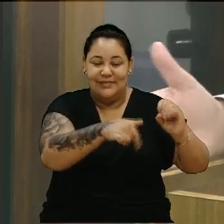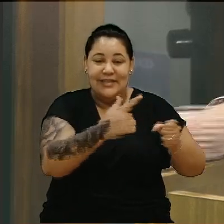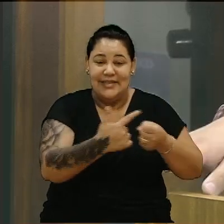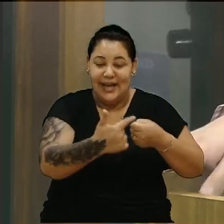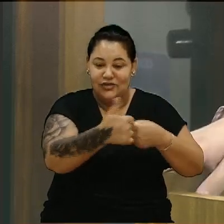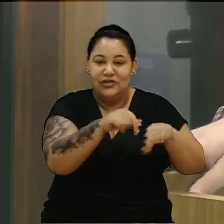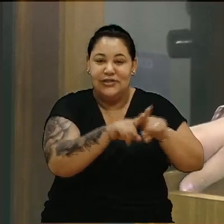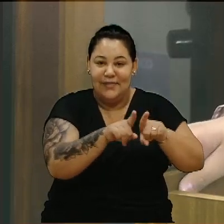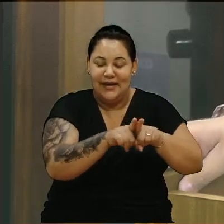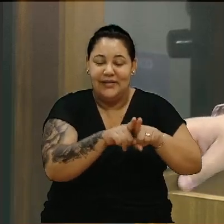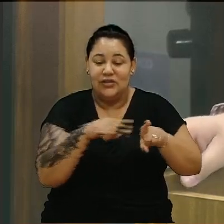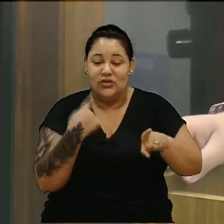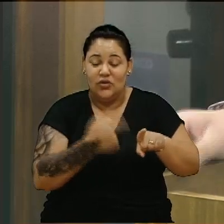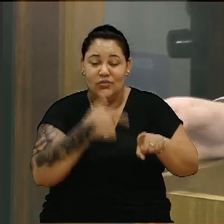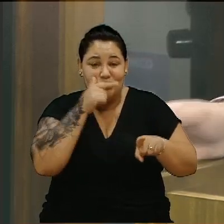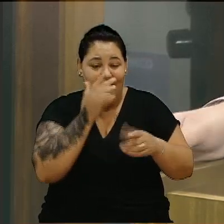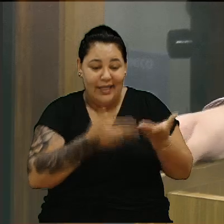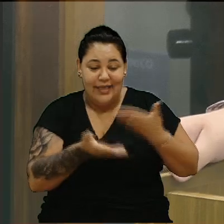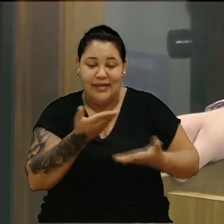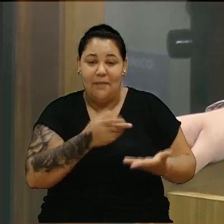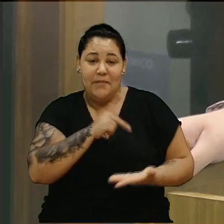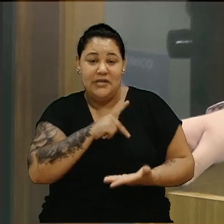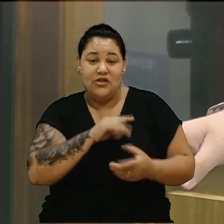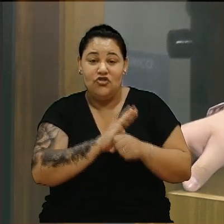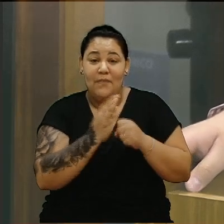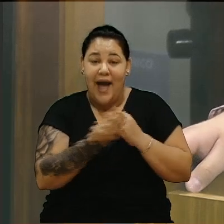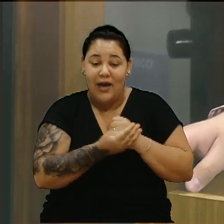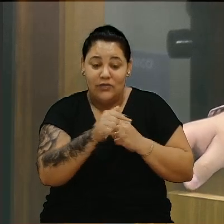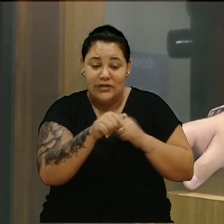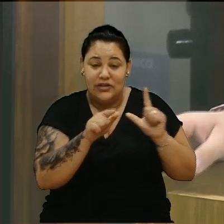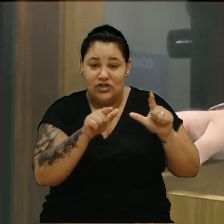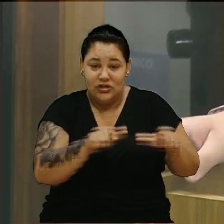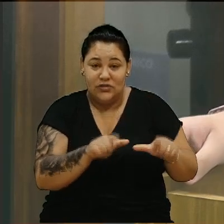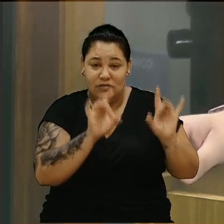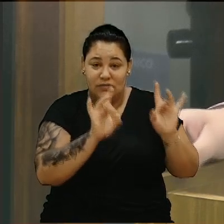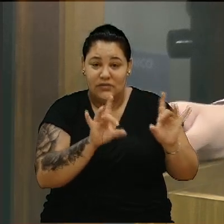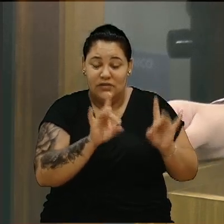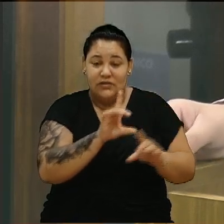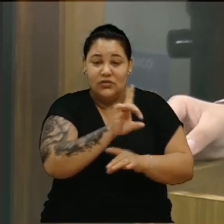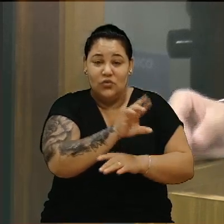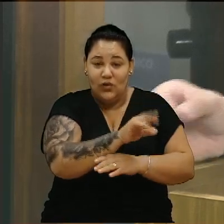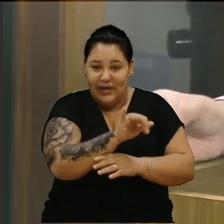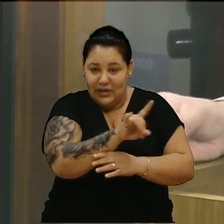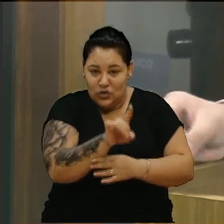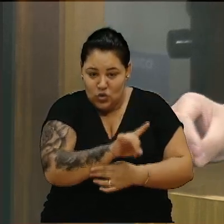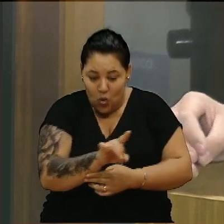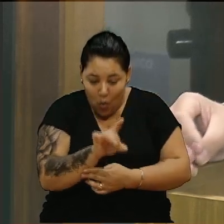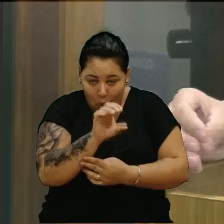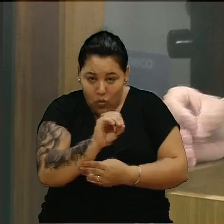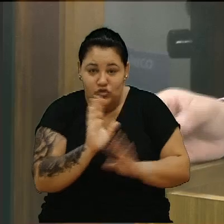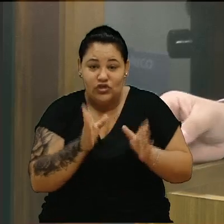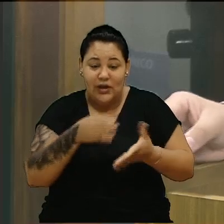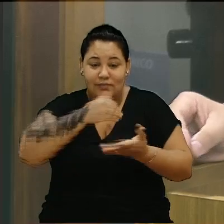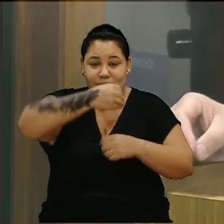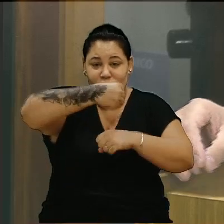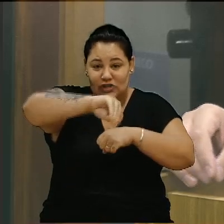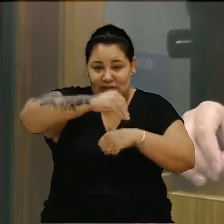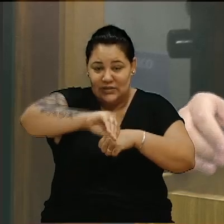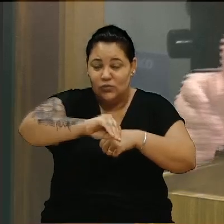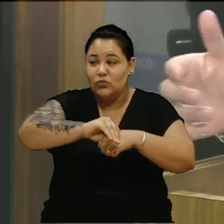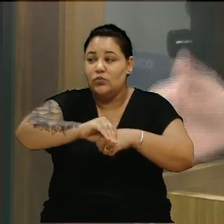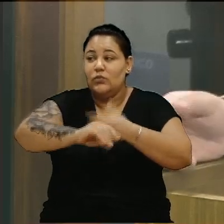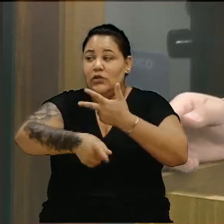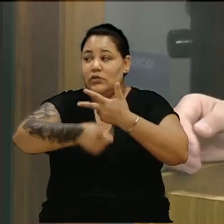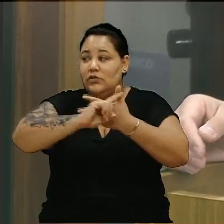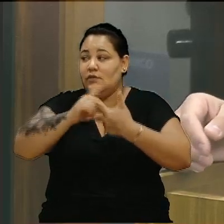nós também estamos atendendo alguns presidentes de bairro naquela região, especialmente do bairro Desvio Risso, já propondo algumas coisas ao Executivo no que diz